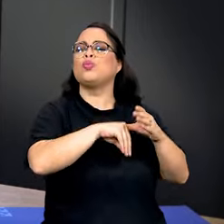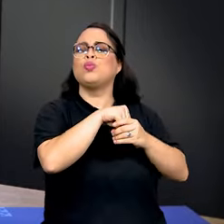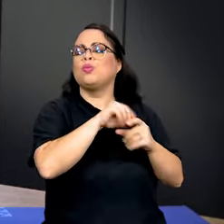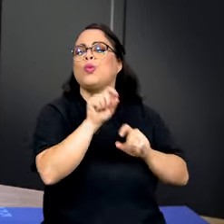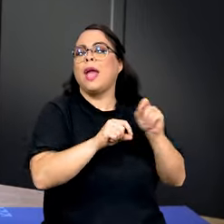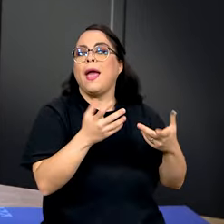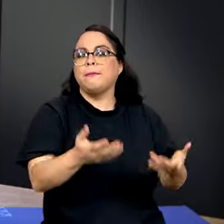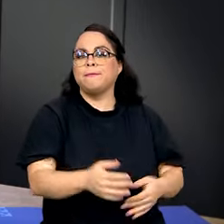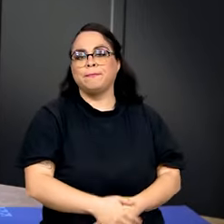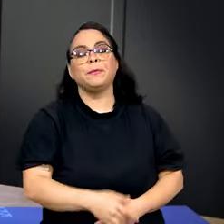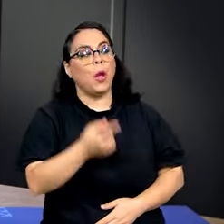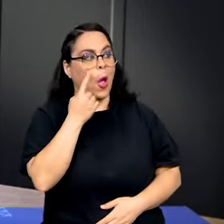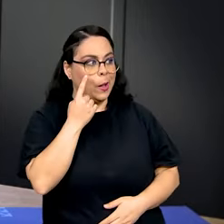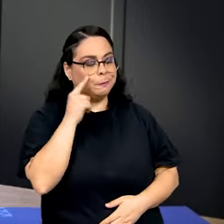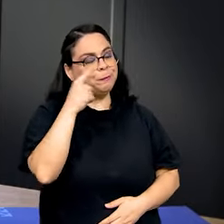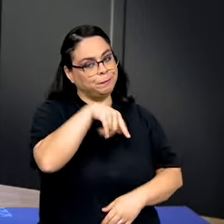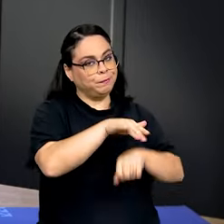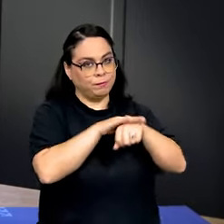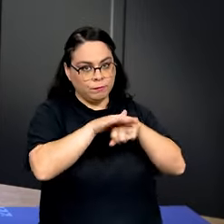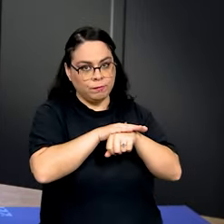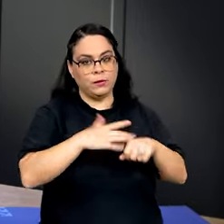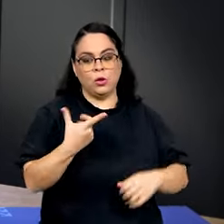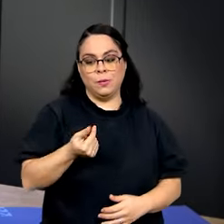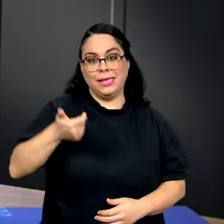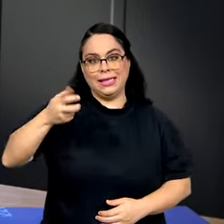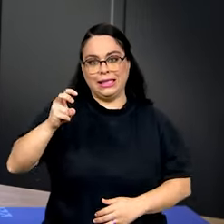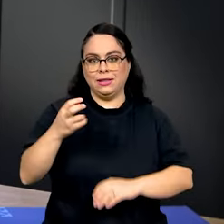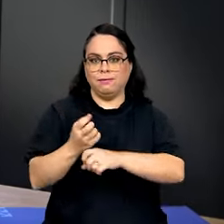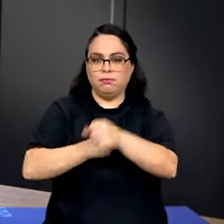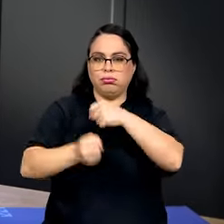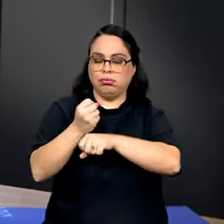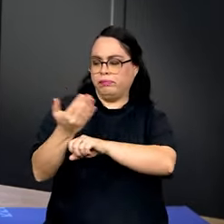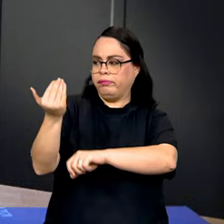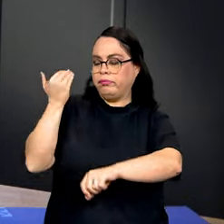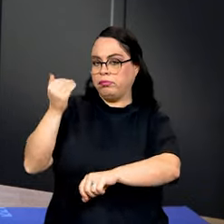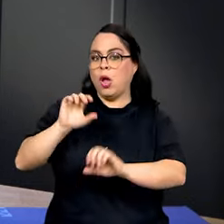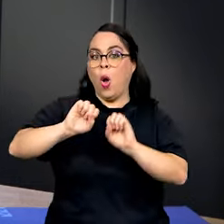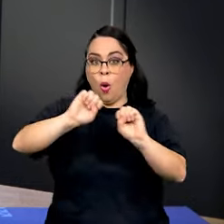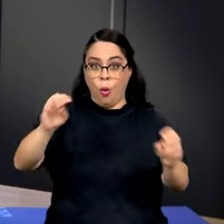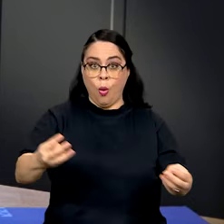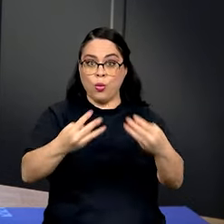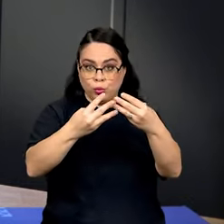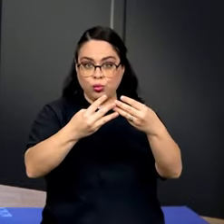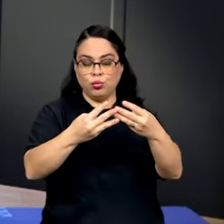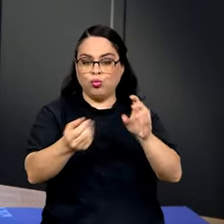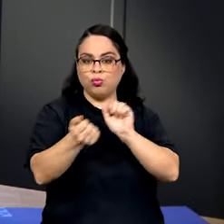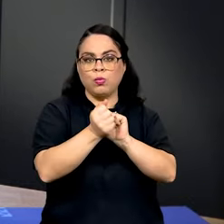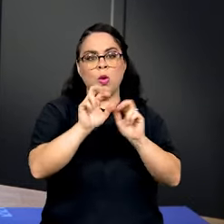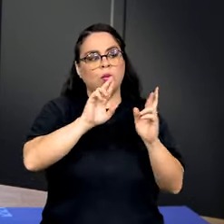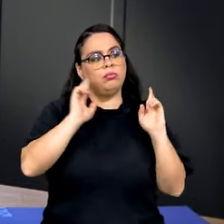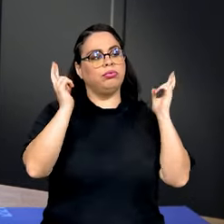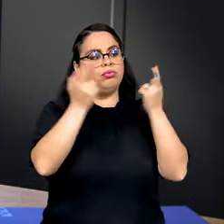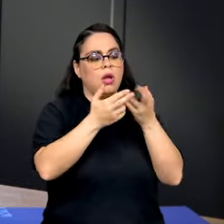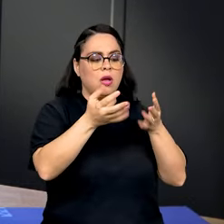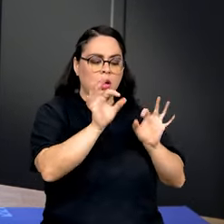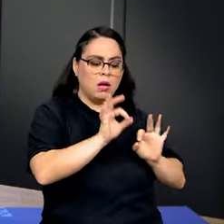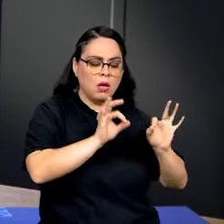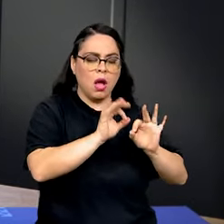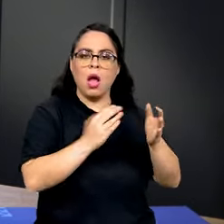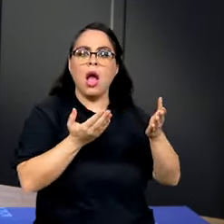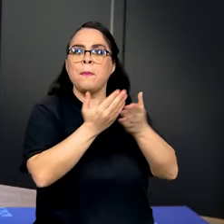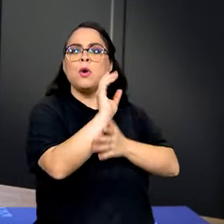Taís para você compreender eh em 2015 a ONU eh se reuniu e